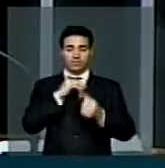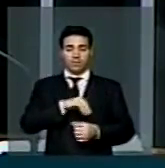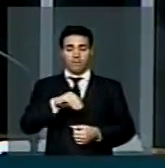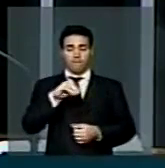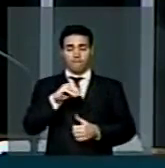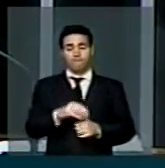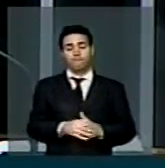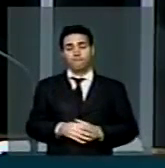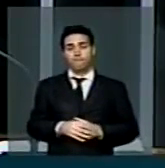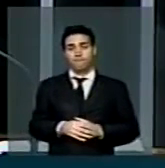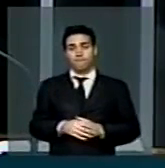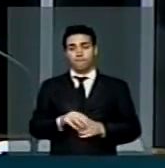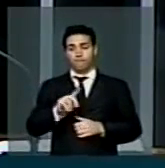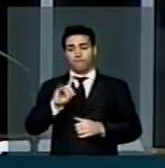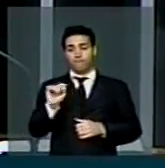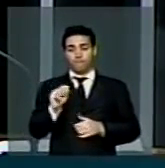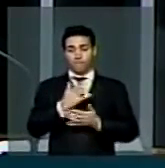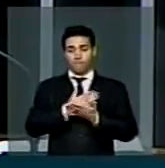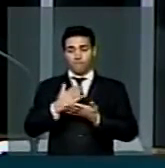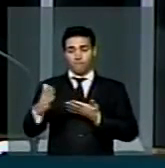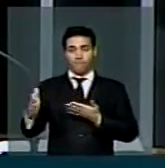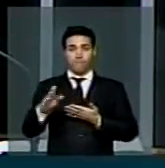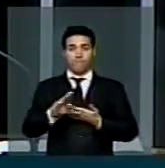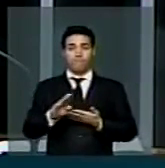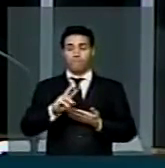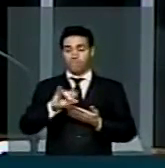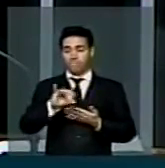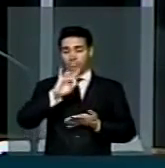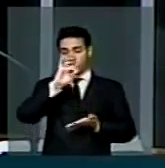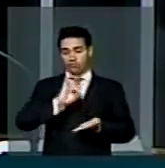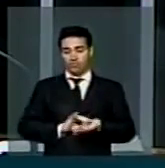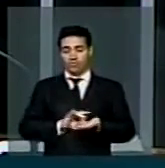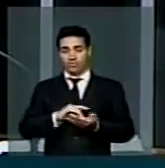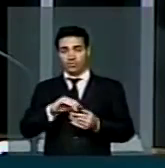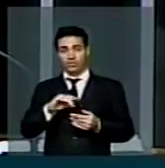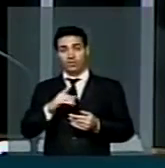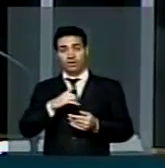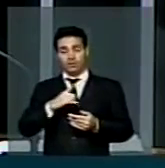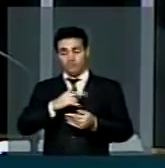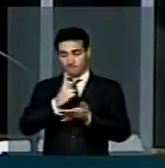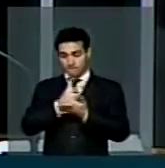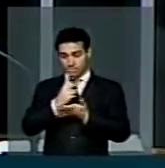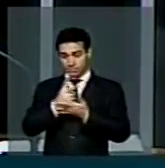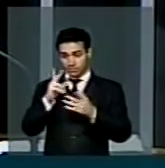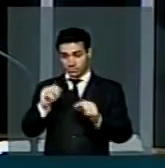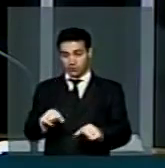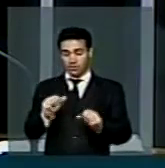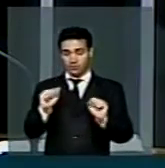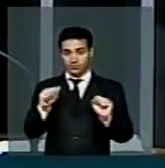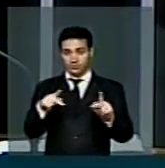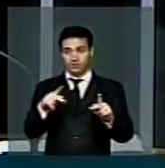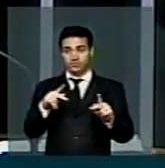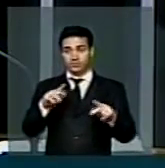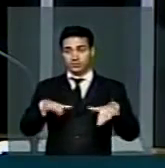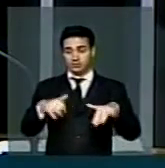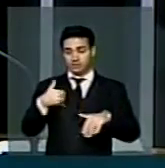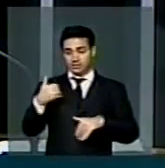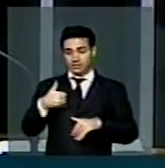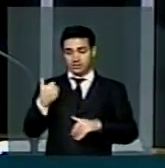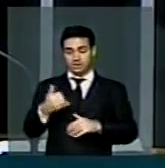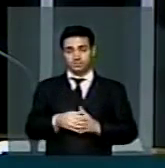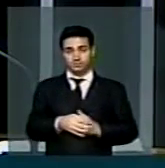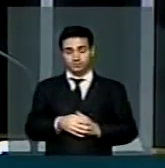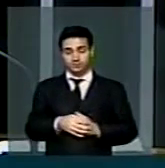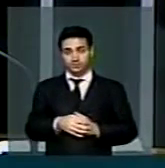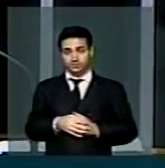benefício. A data de início do benefício será fixada da mesma forma que a da aposentadoria por idade.